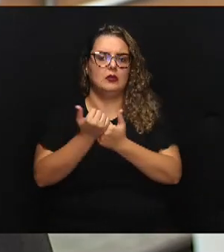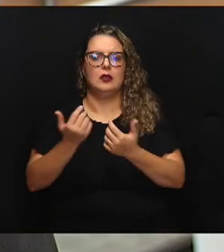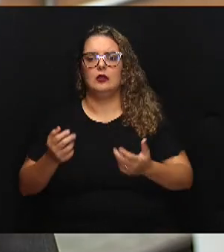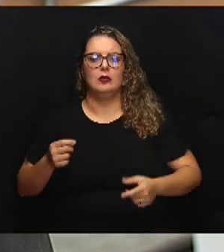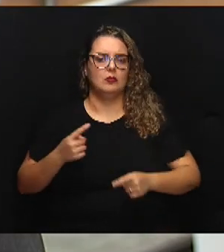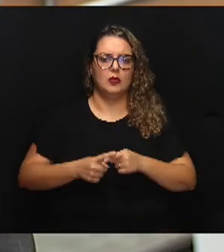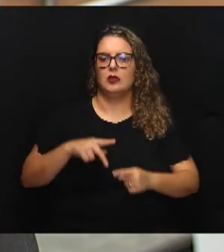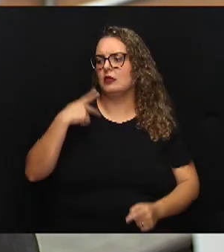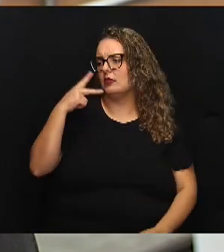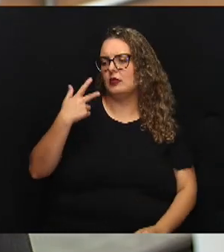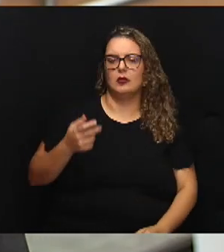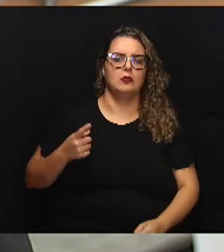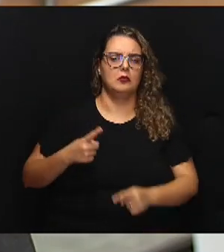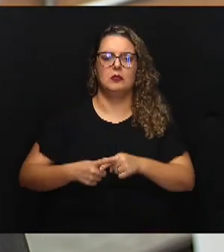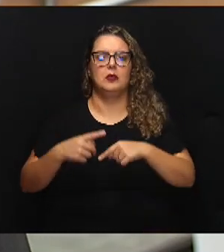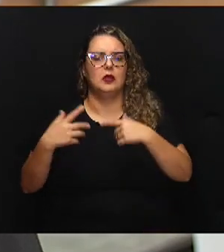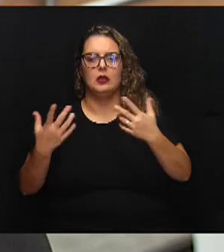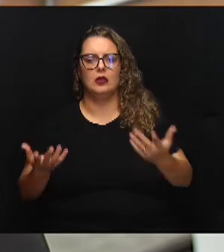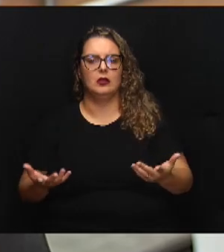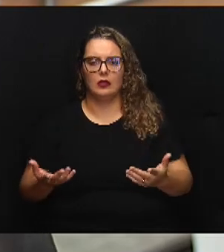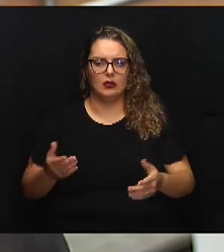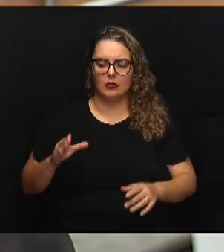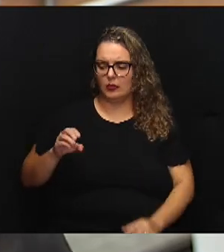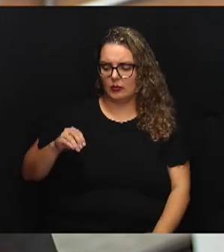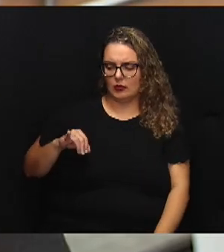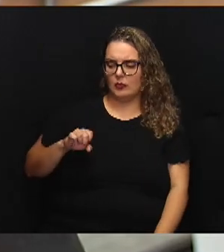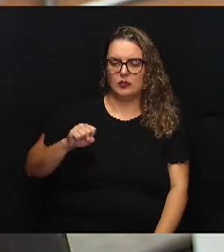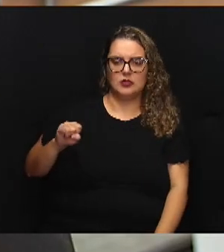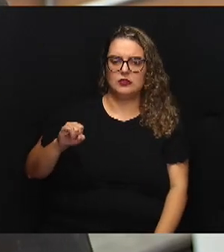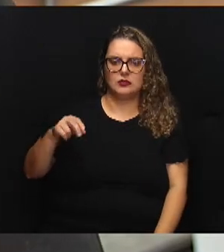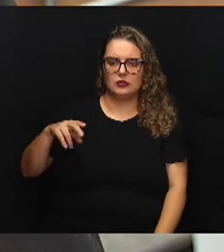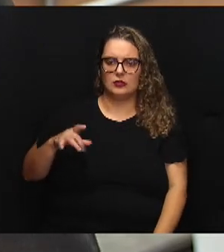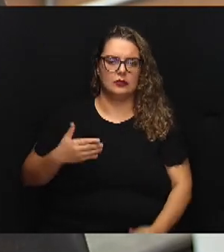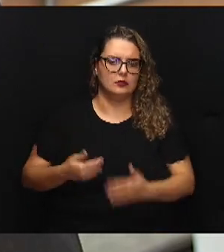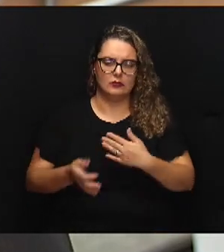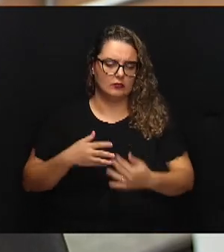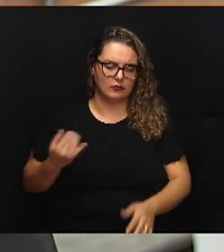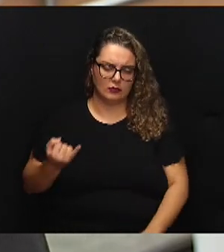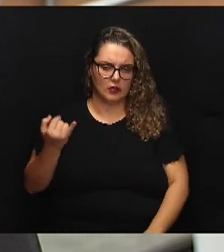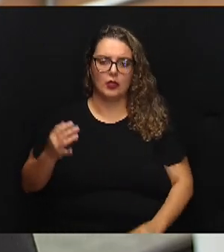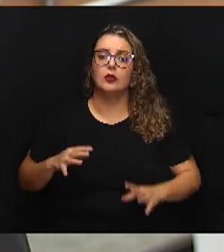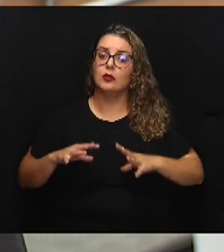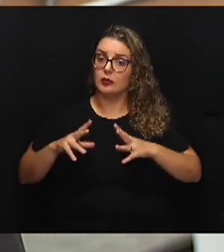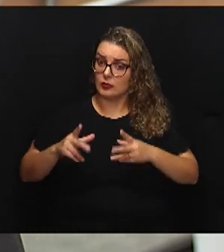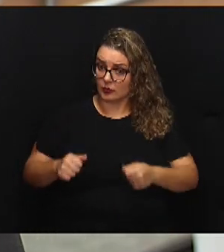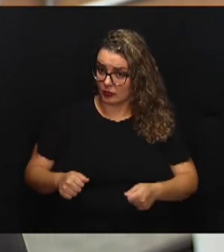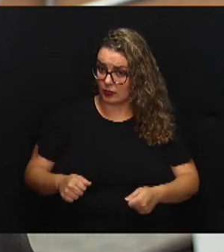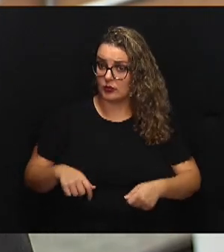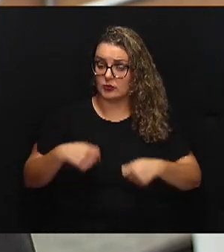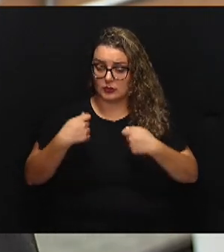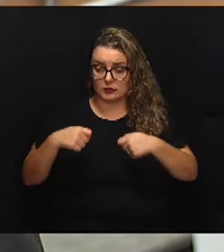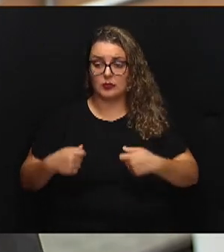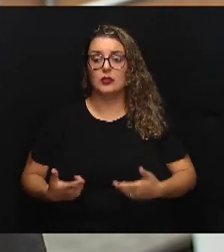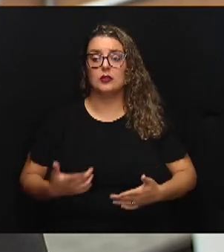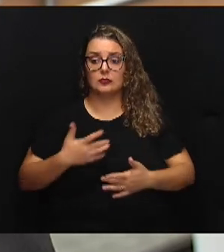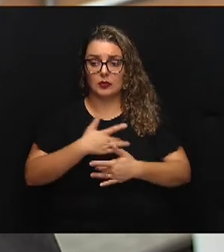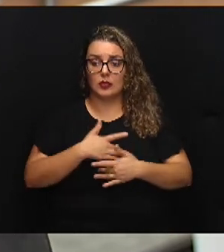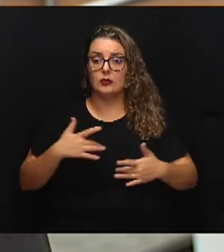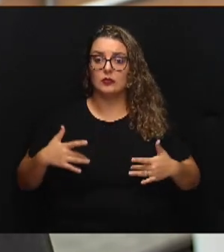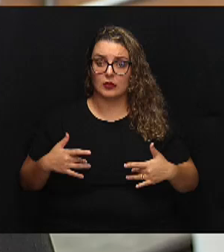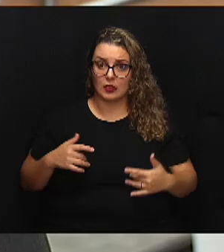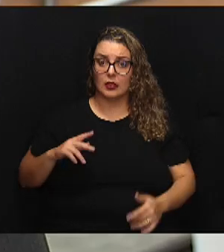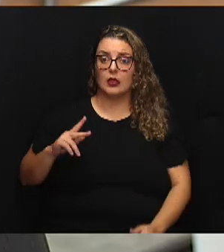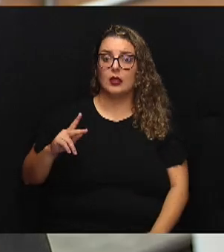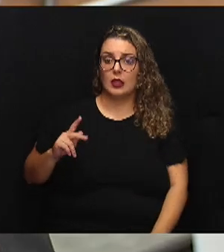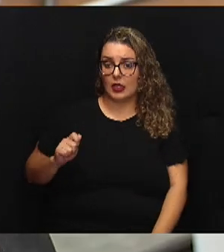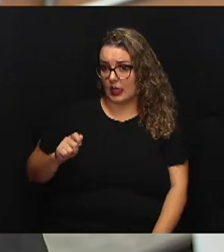é vereador, ou porque é um comissionado, não interessa. Acho que todos têm que prezar aí pela saúde apta